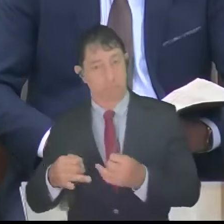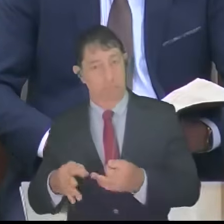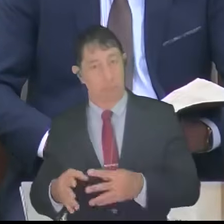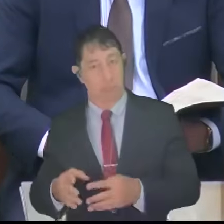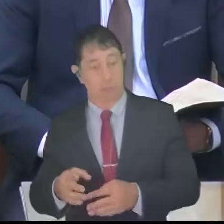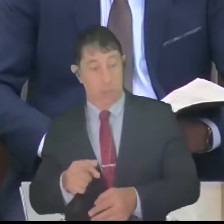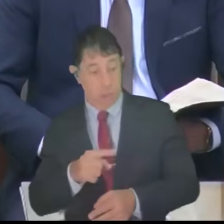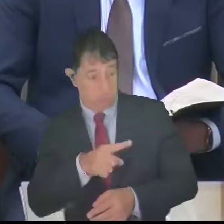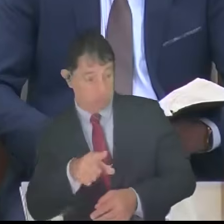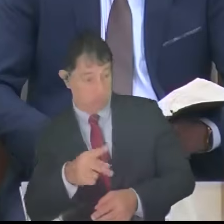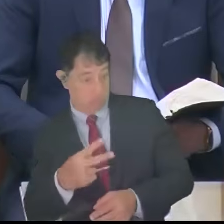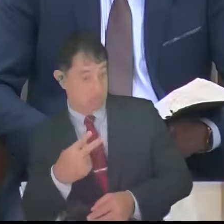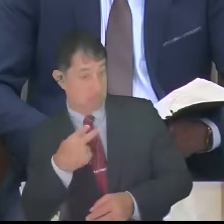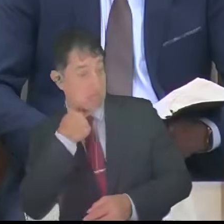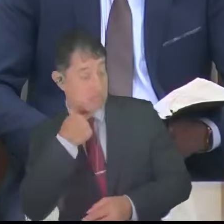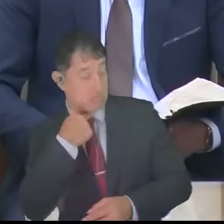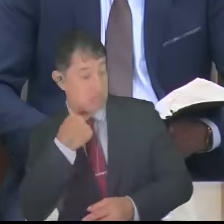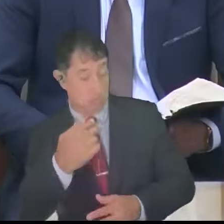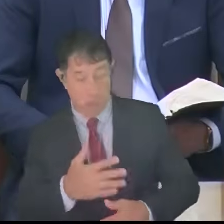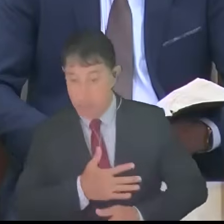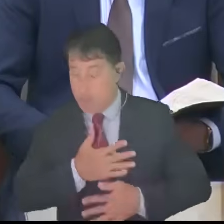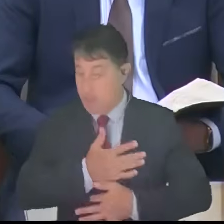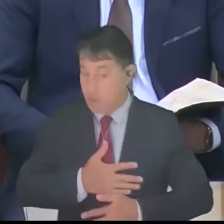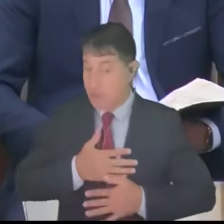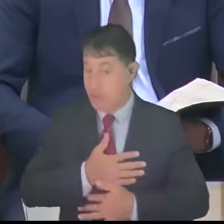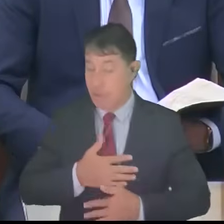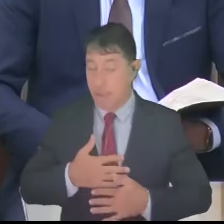espíritos, alegrai-vos antes